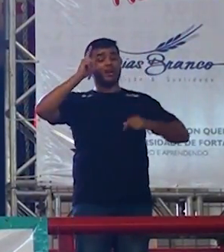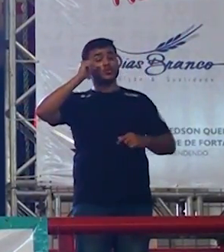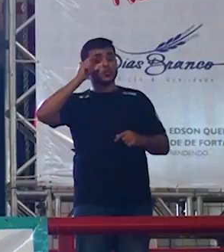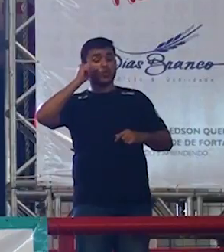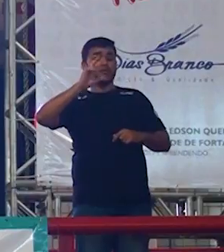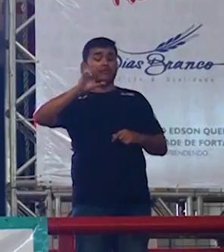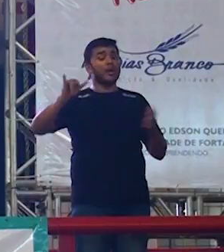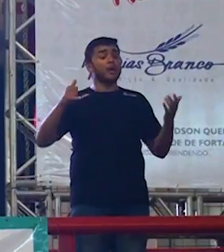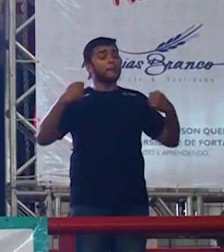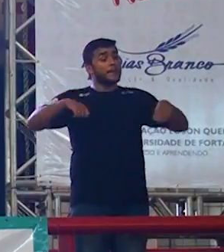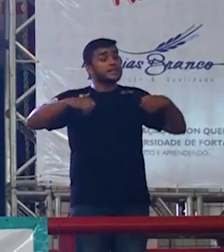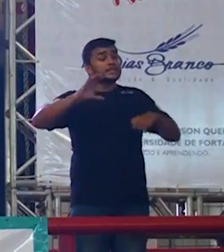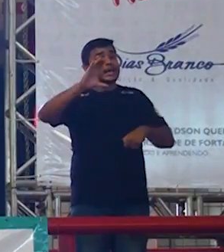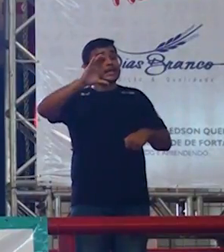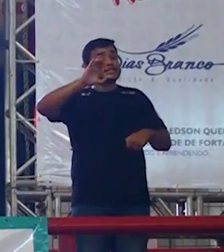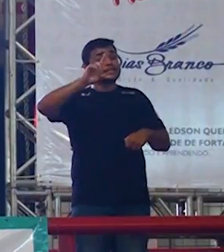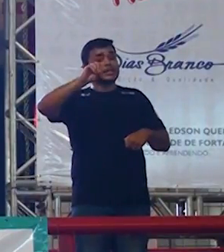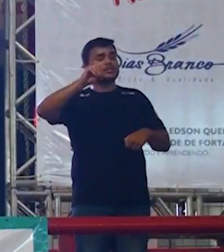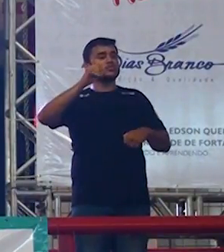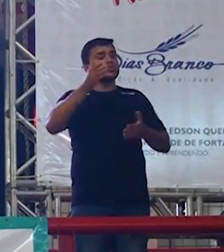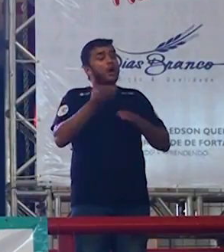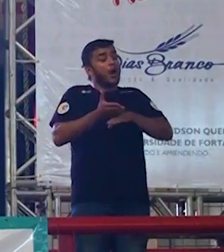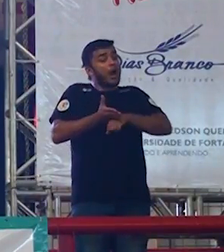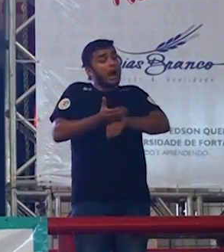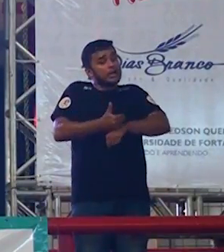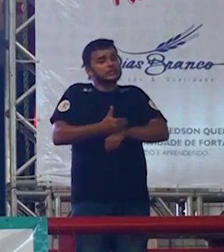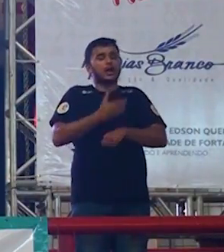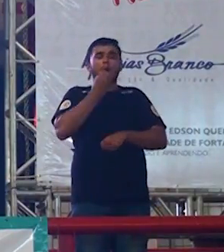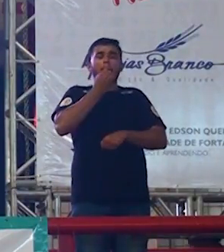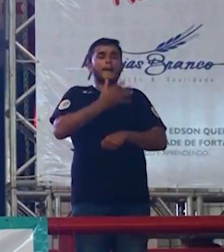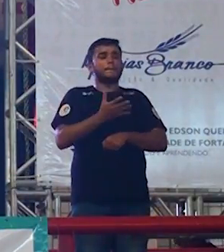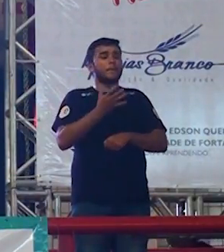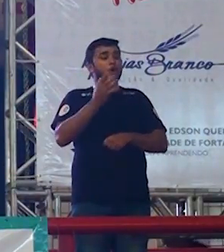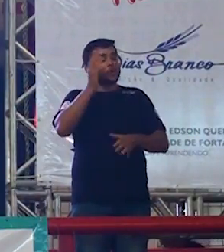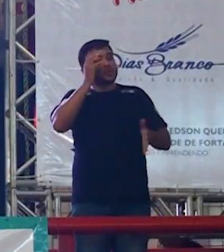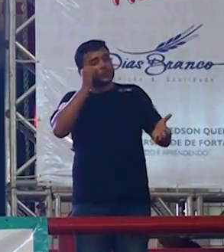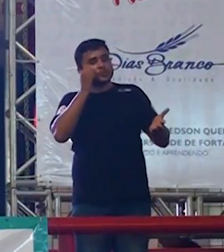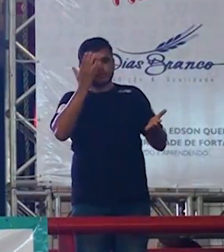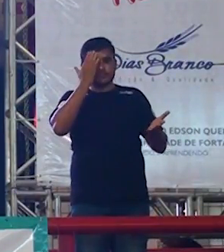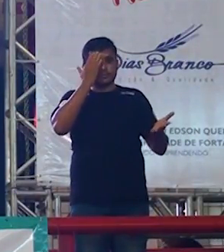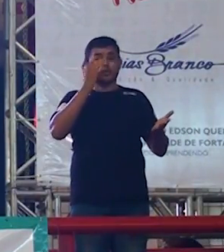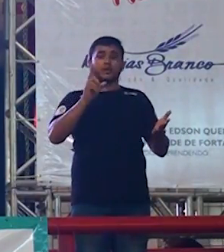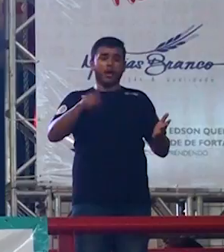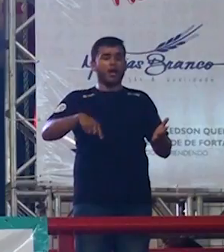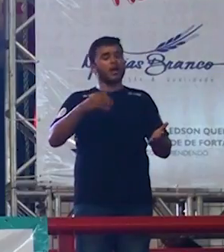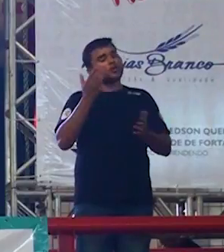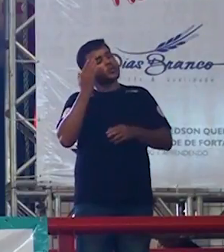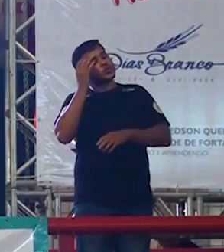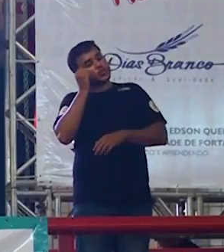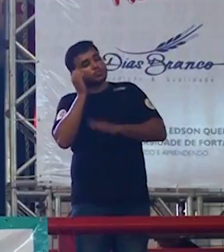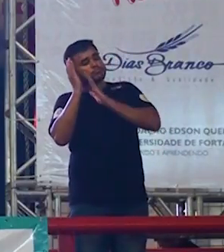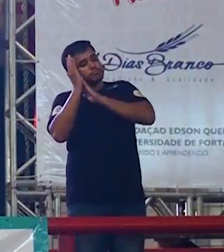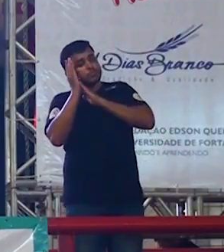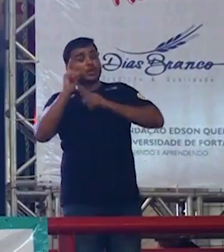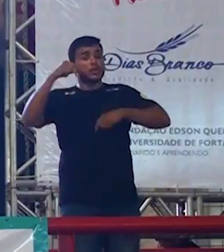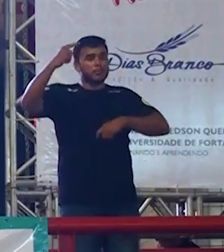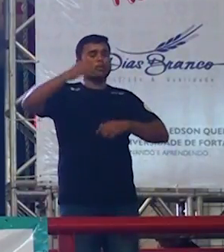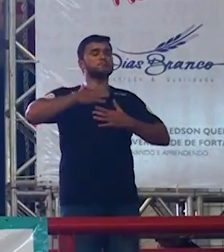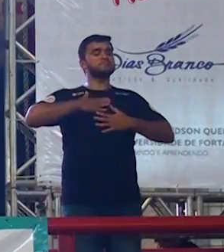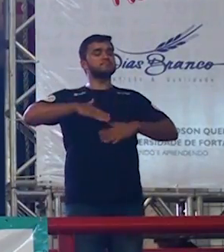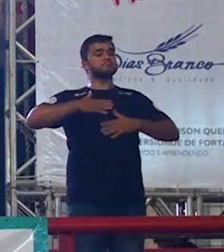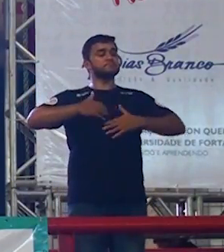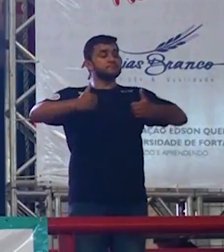Então tem que dormir mais cedo, para dormir bem, e no outro dia estar disposto para estudar. Olha essa figura